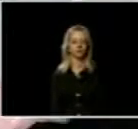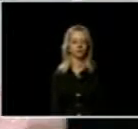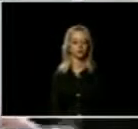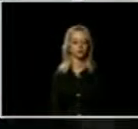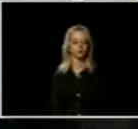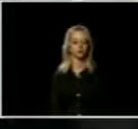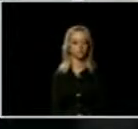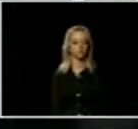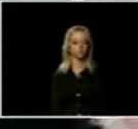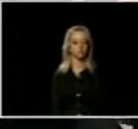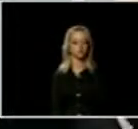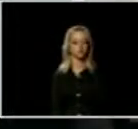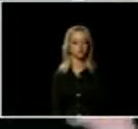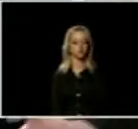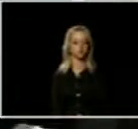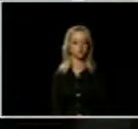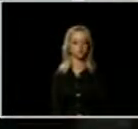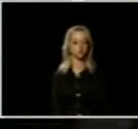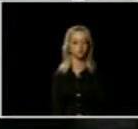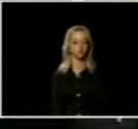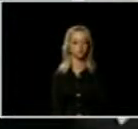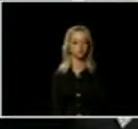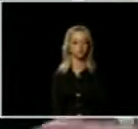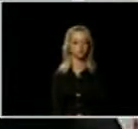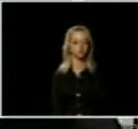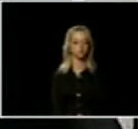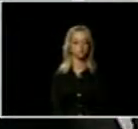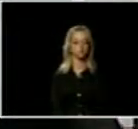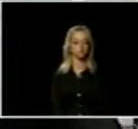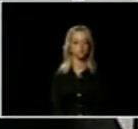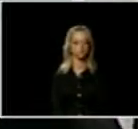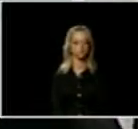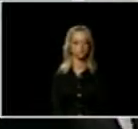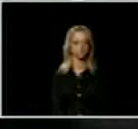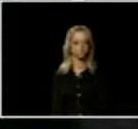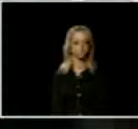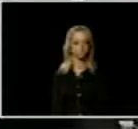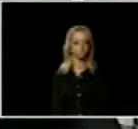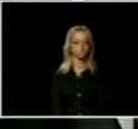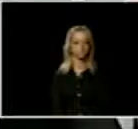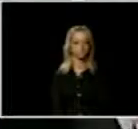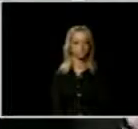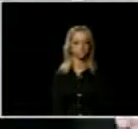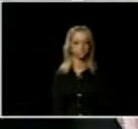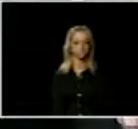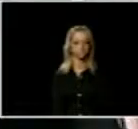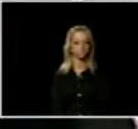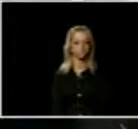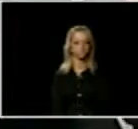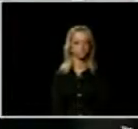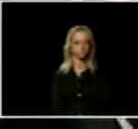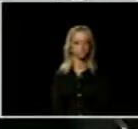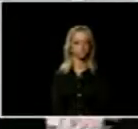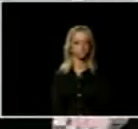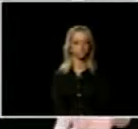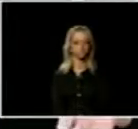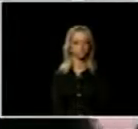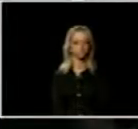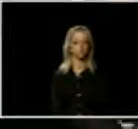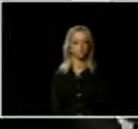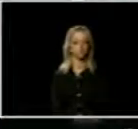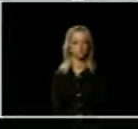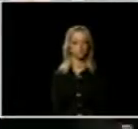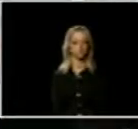da audiência. Foi a primeira vez que isso ocorreu. A declaração pública nas redes sociais de